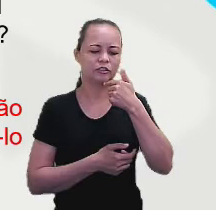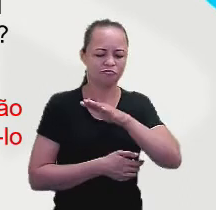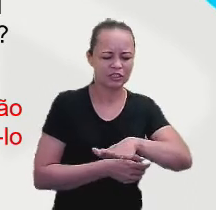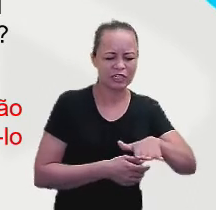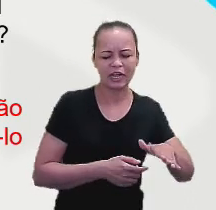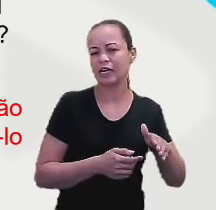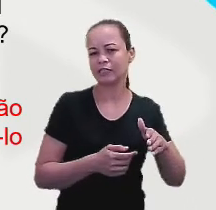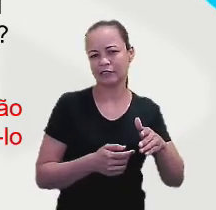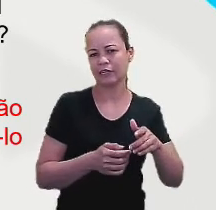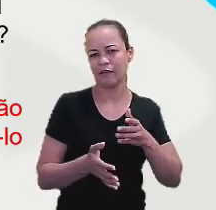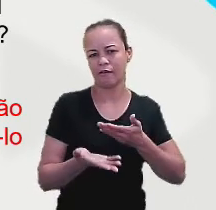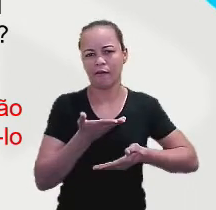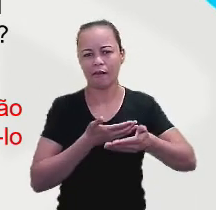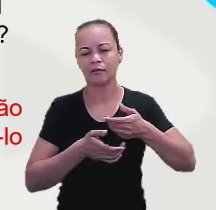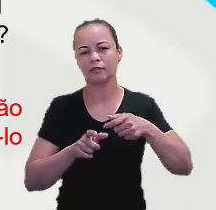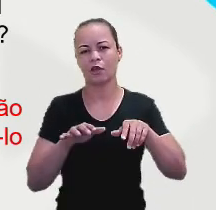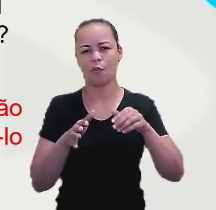da sopa,